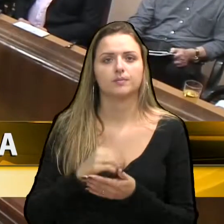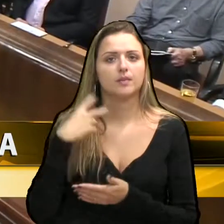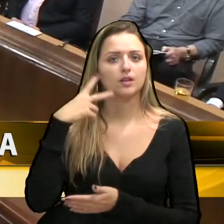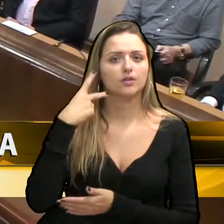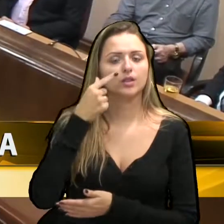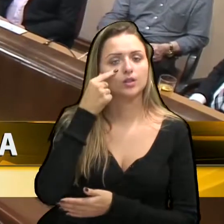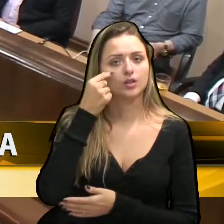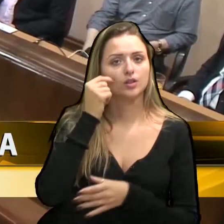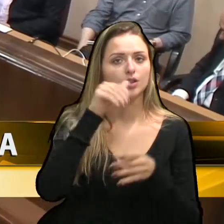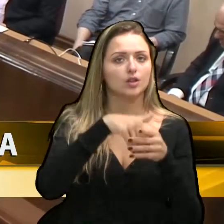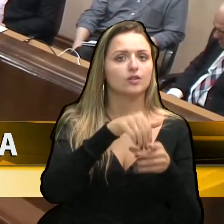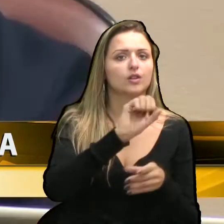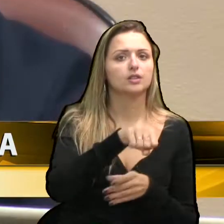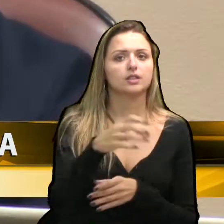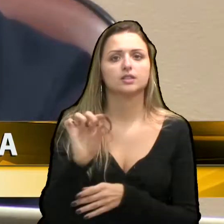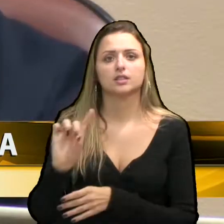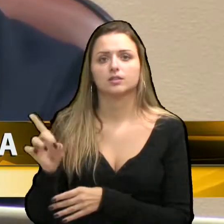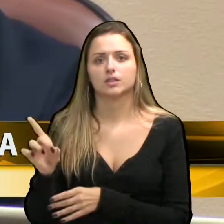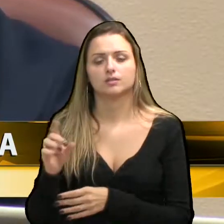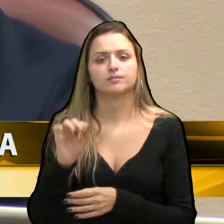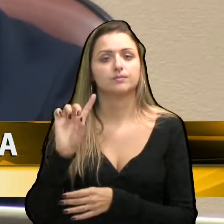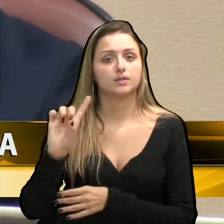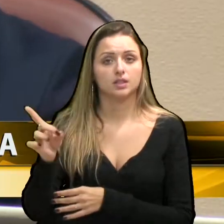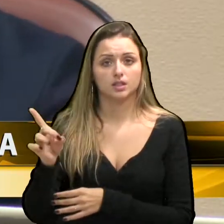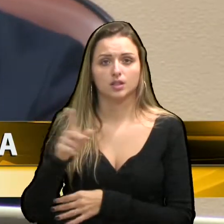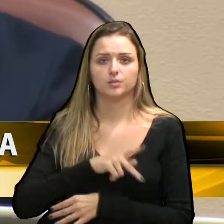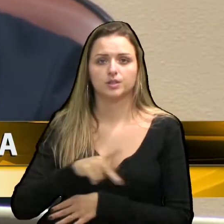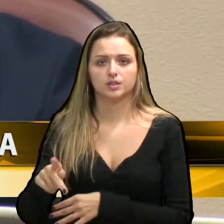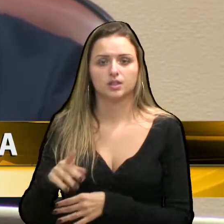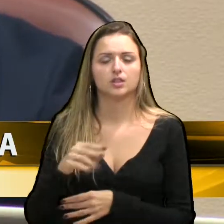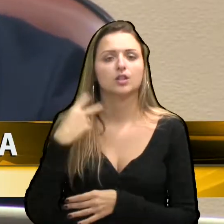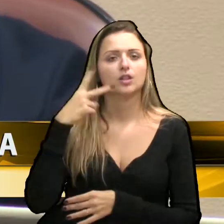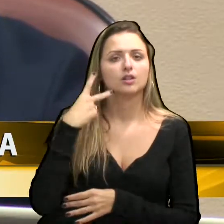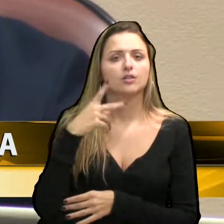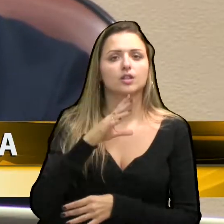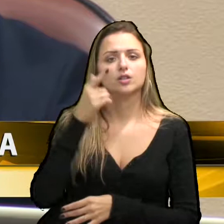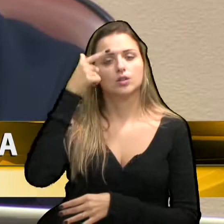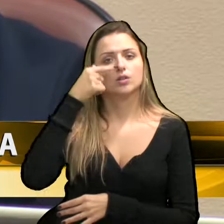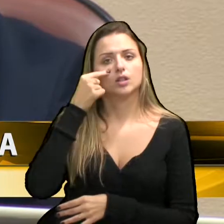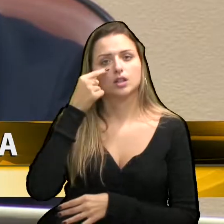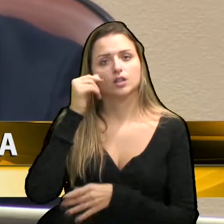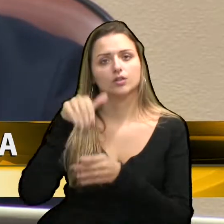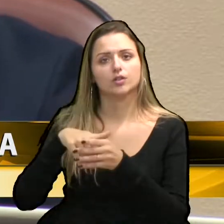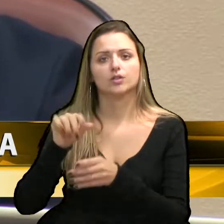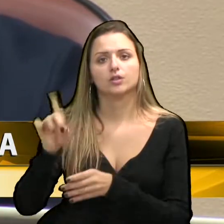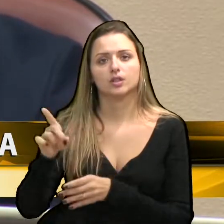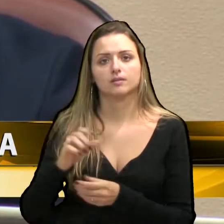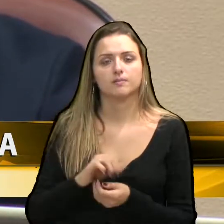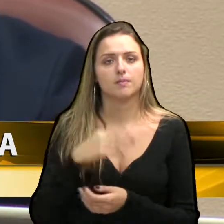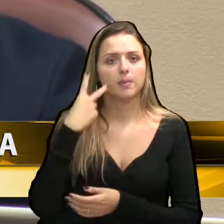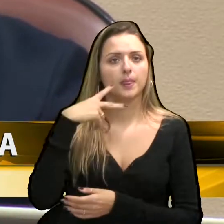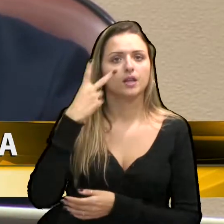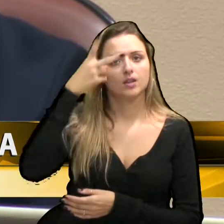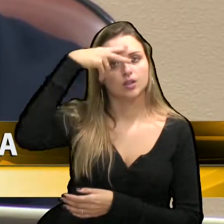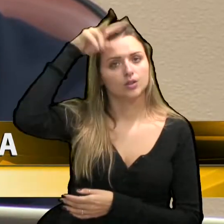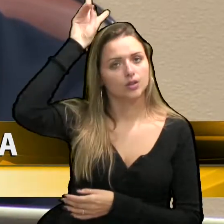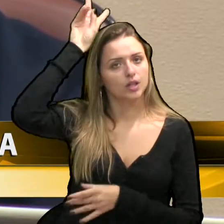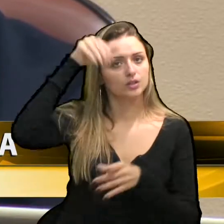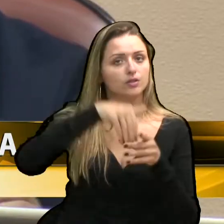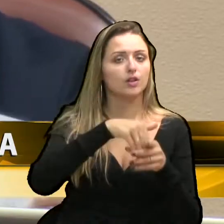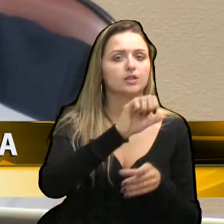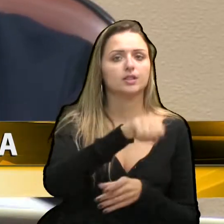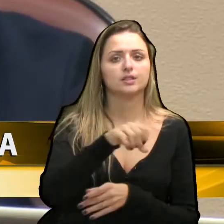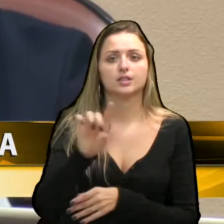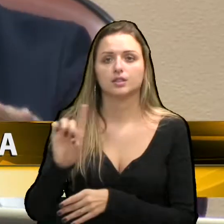Eloy Frisso, o senhor vota sim ou não? Não, senhor presidente. Vereador Eloy Frisso votou não. Vereador Edson da Rosa, o senhor vota